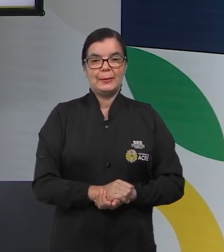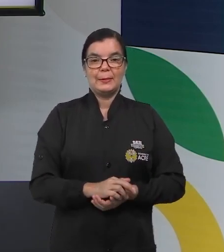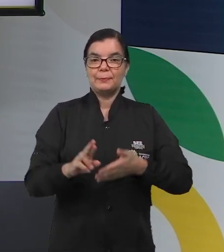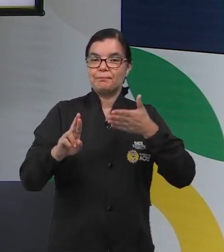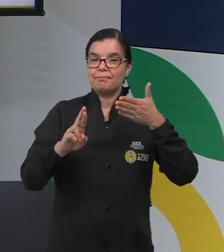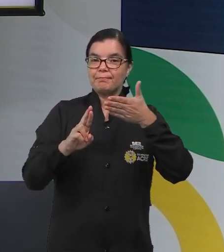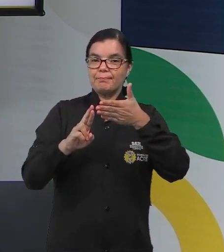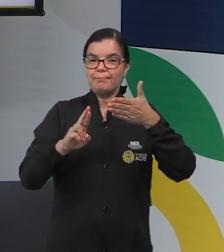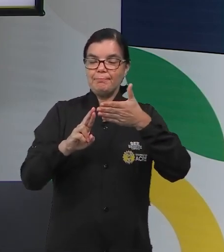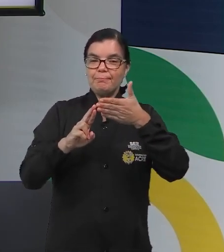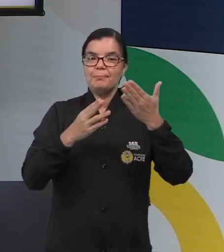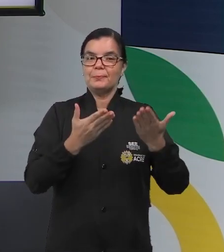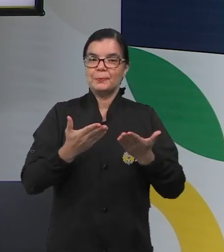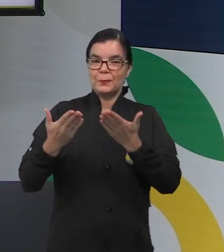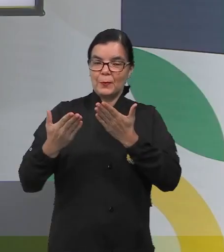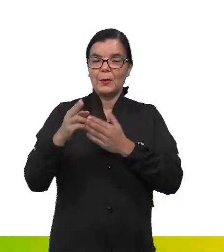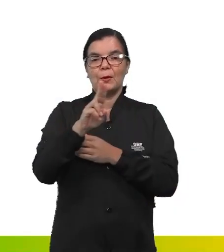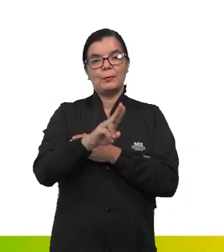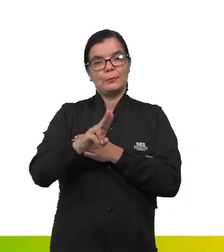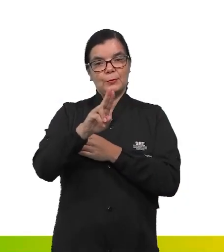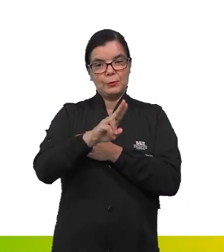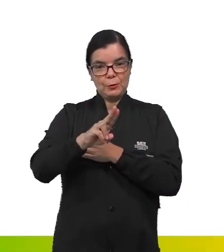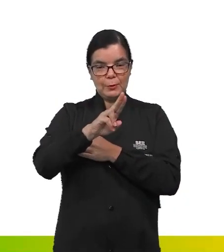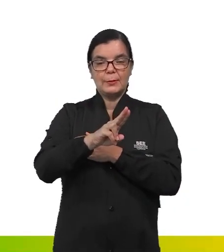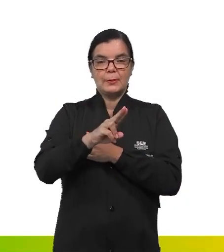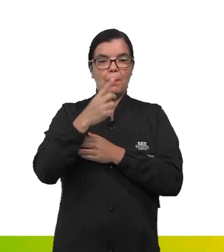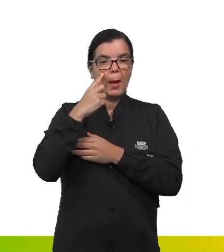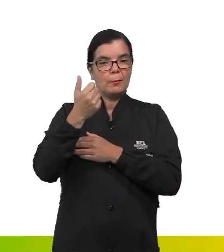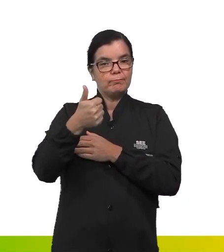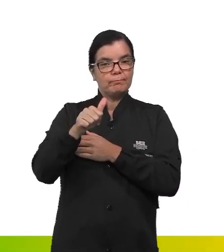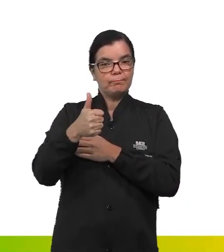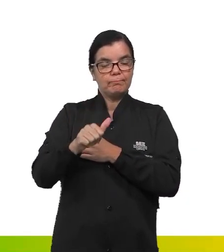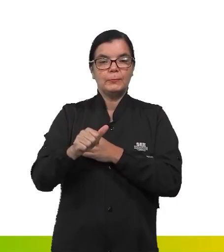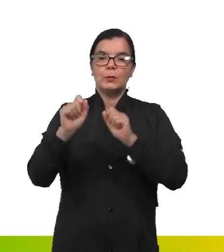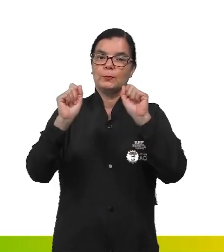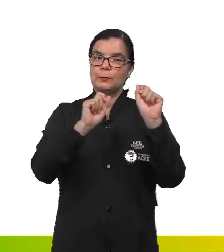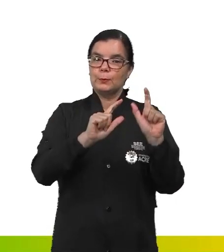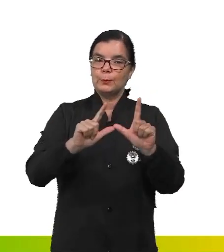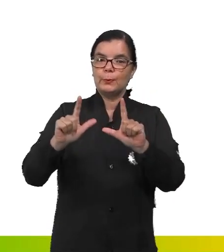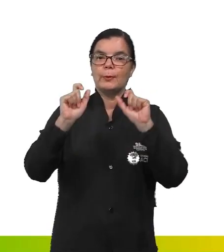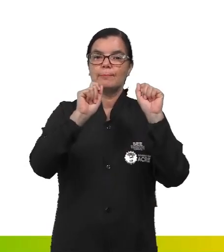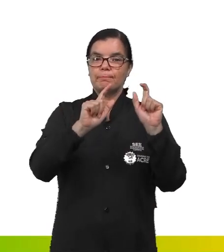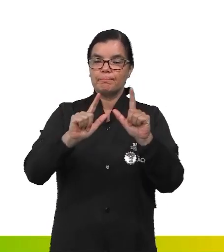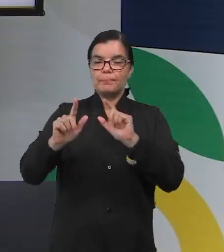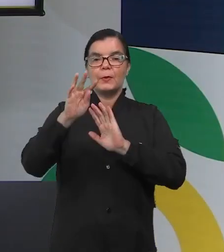nossas referências utilizadas aí para análise dos slides, análise dos